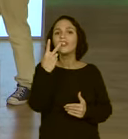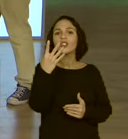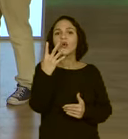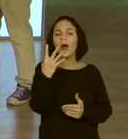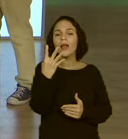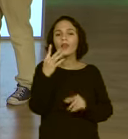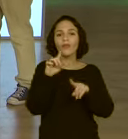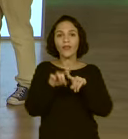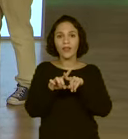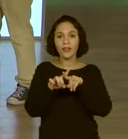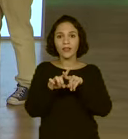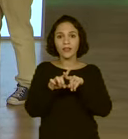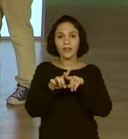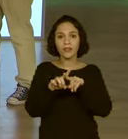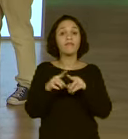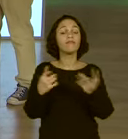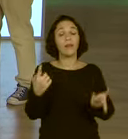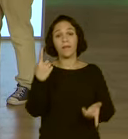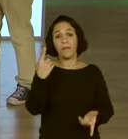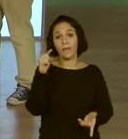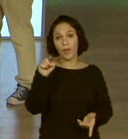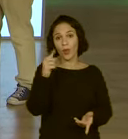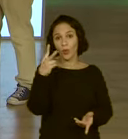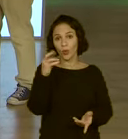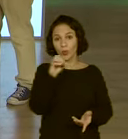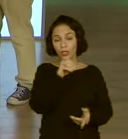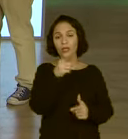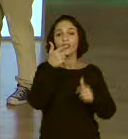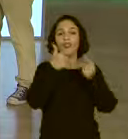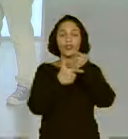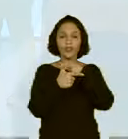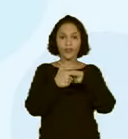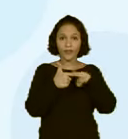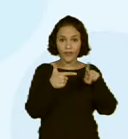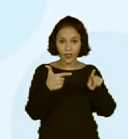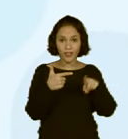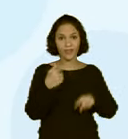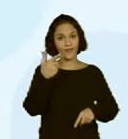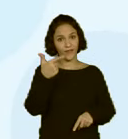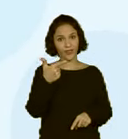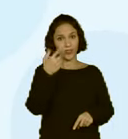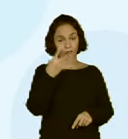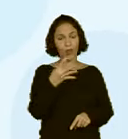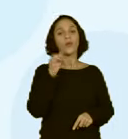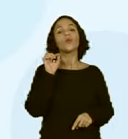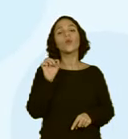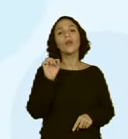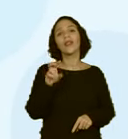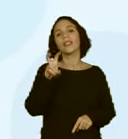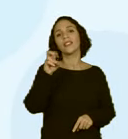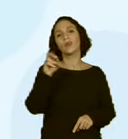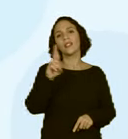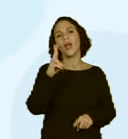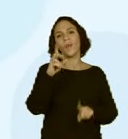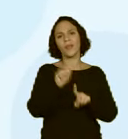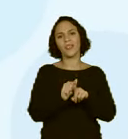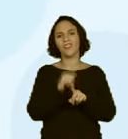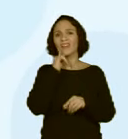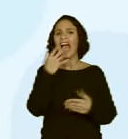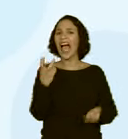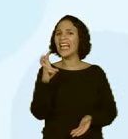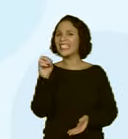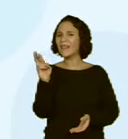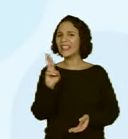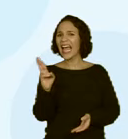Então, dividindo R$1.200 por 24, você vai chegar a R$50 por mês. E às vezes a gente pensa, é só